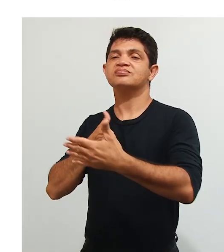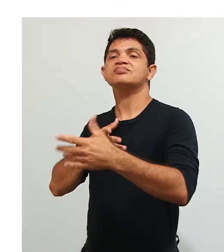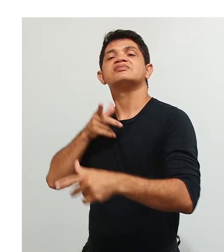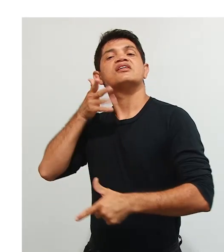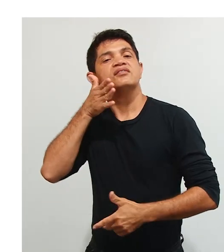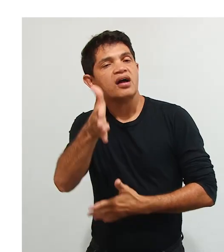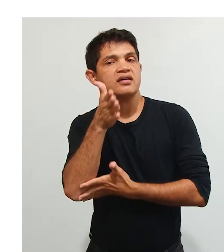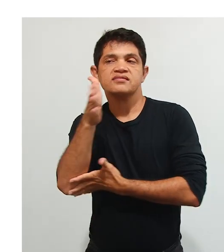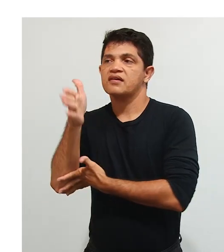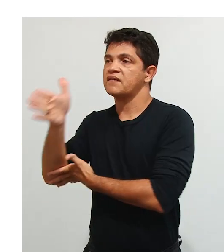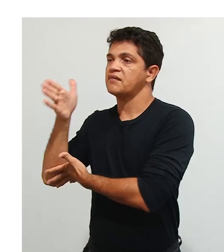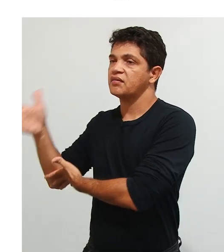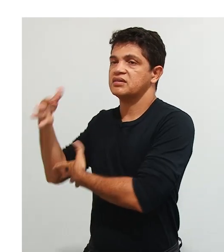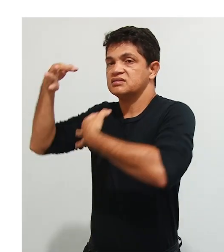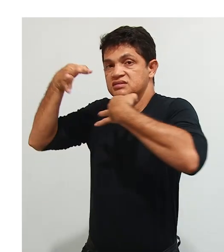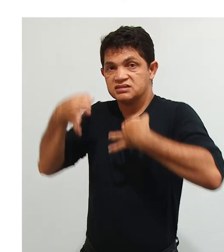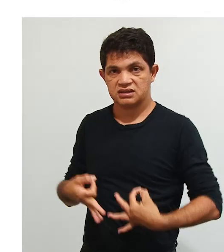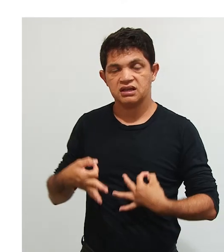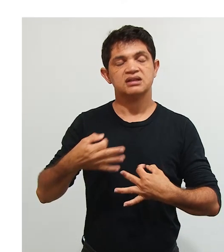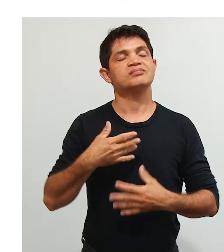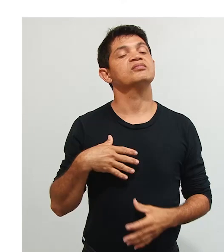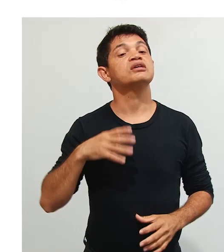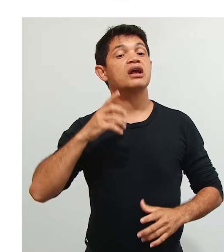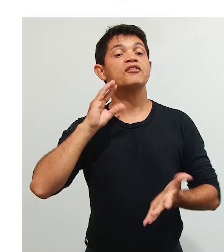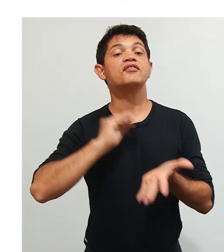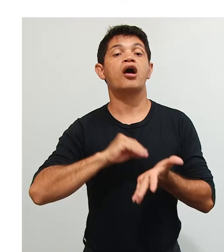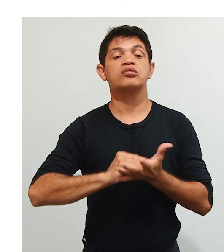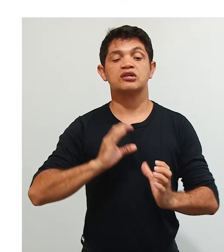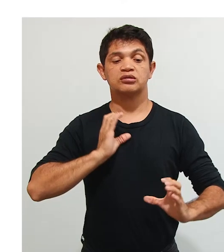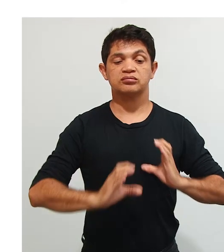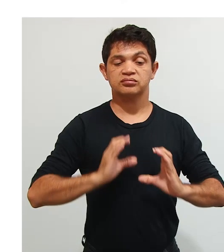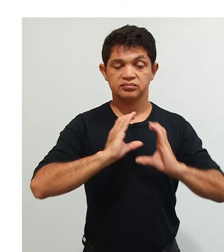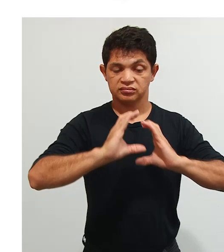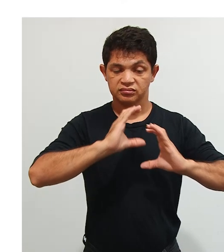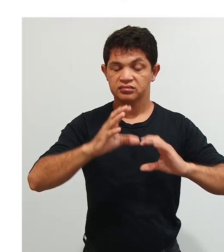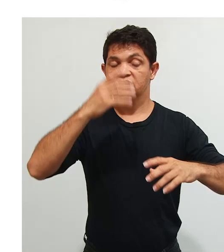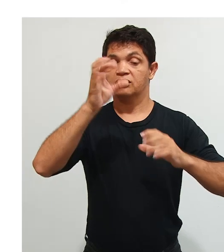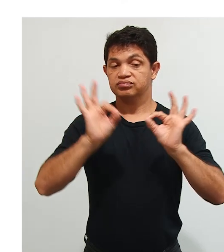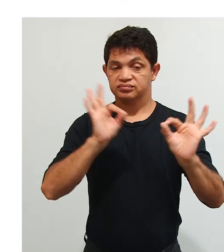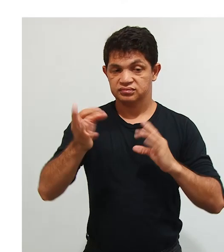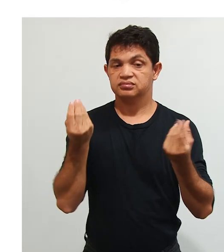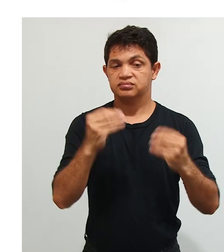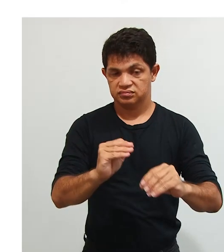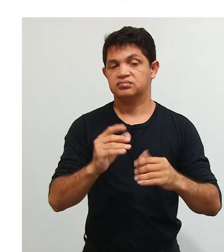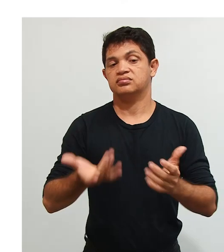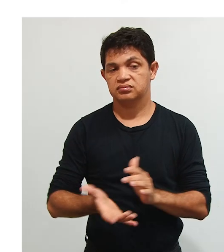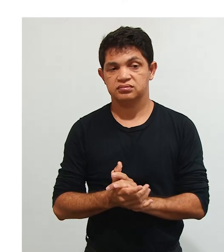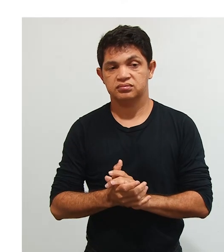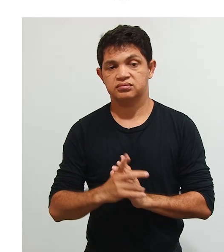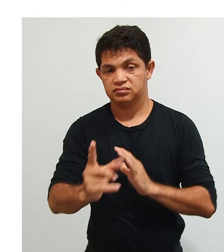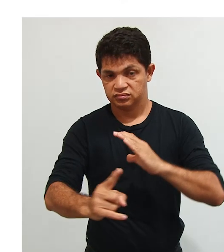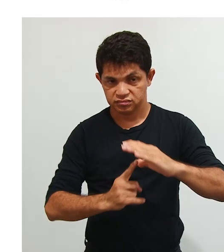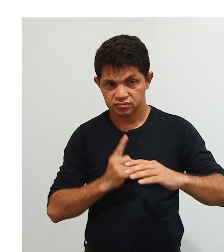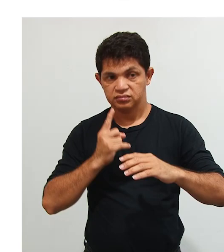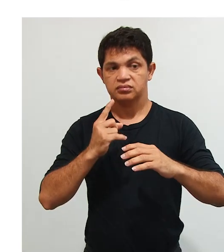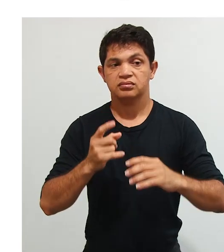os servidores, né, entre pares e entre servidores e o público que eles